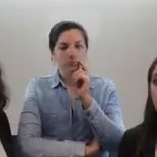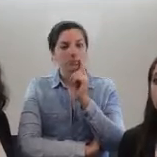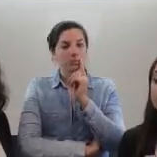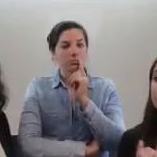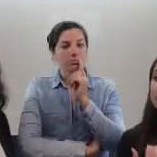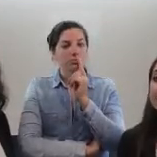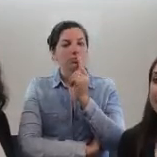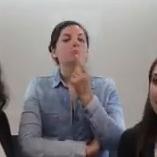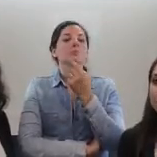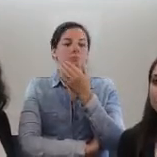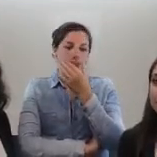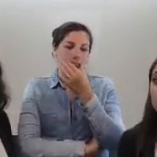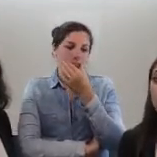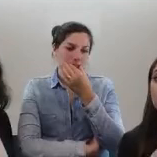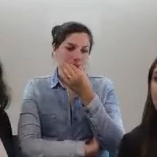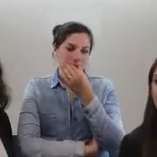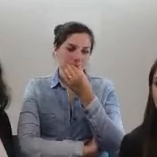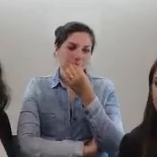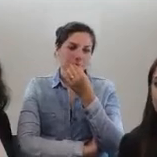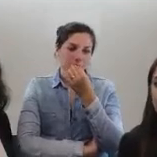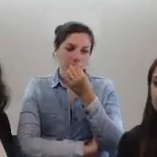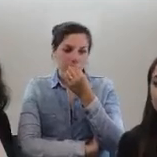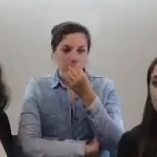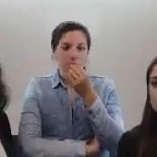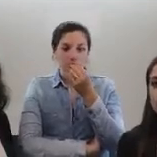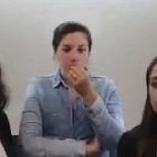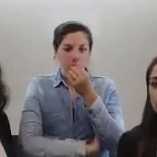os periódicos que são indexados, que são colocados, né,